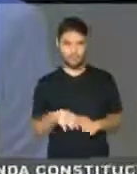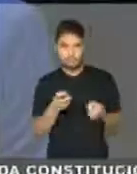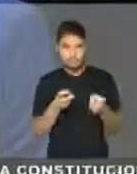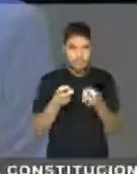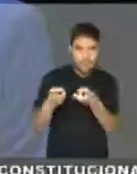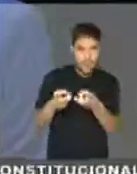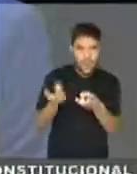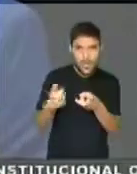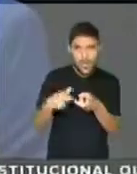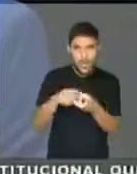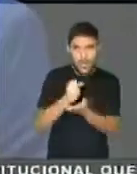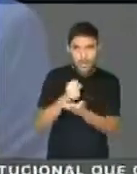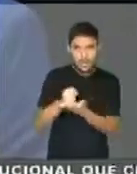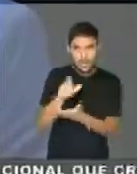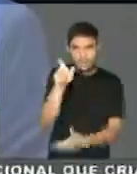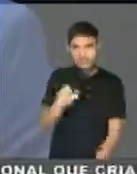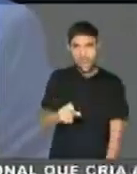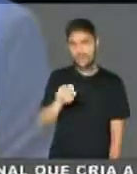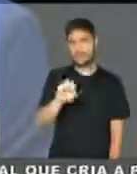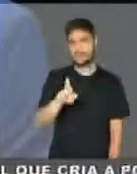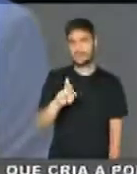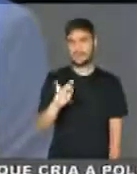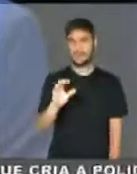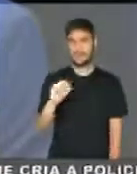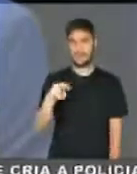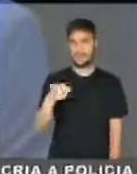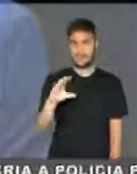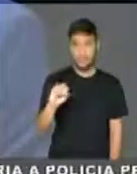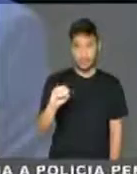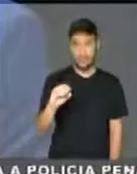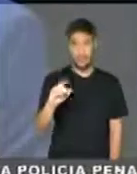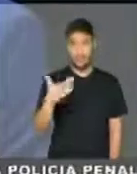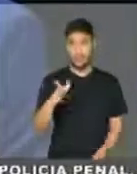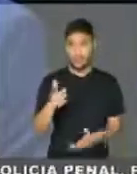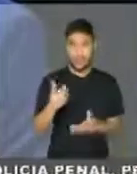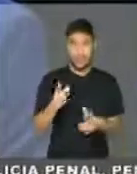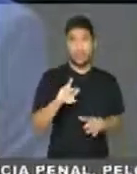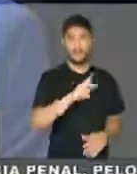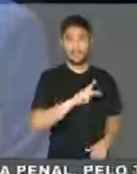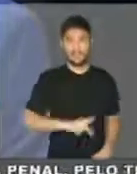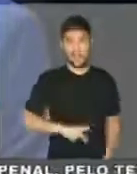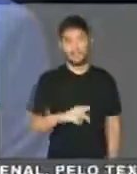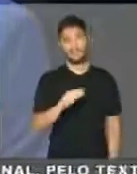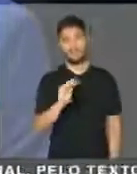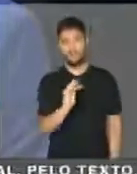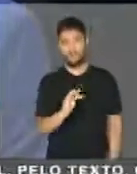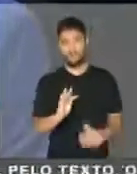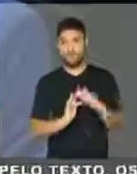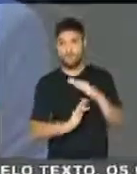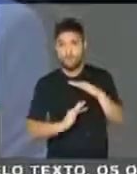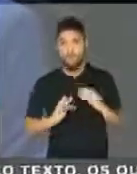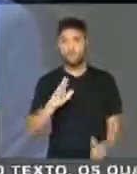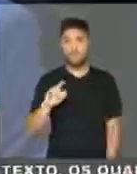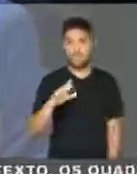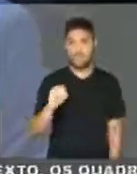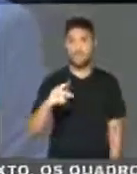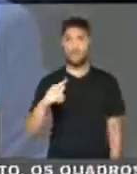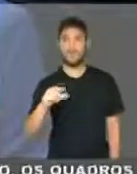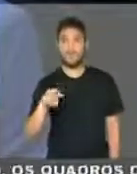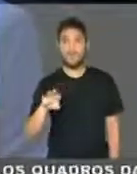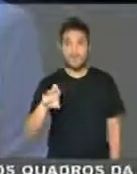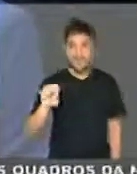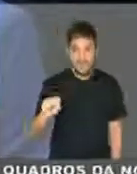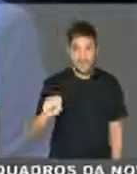evidenciado que a nomeação do seu Sérgio Nascimento de Camargo para o cargo de presidente da Fundação Palmares